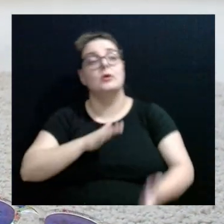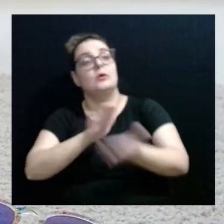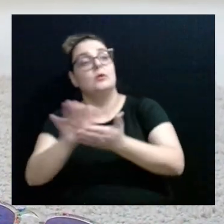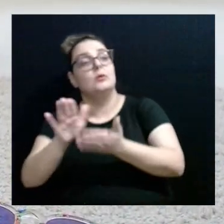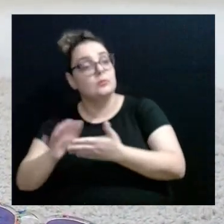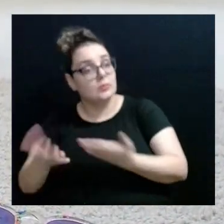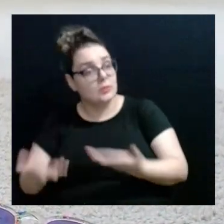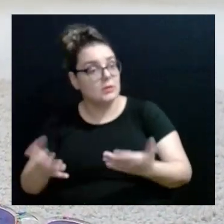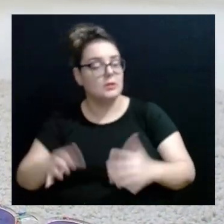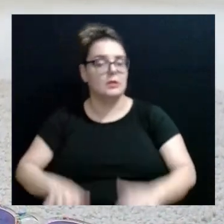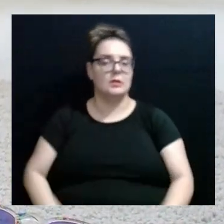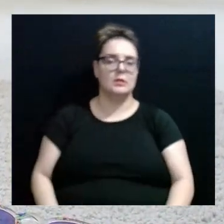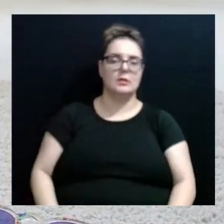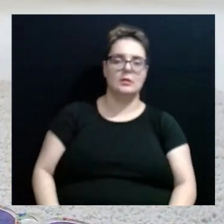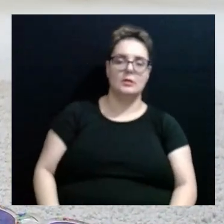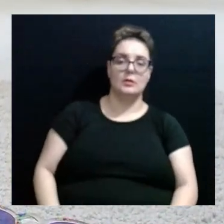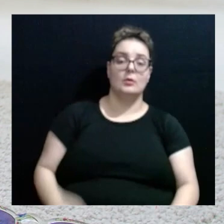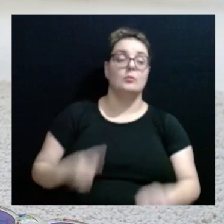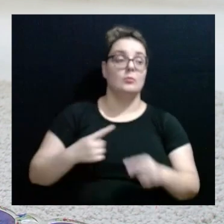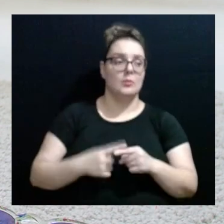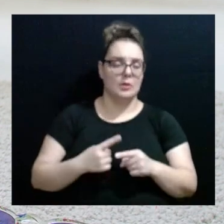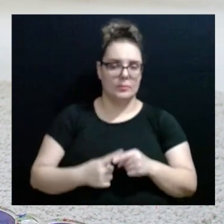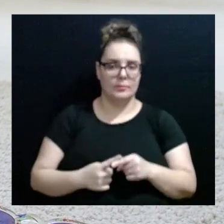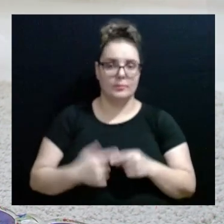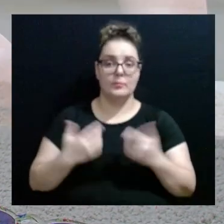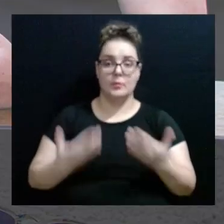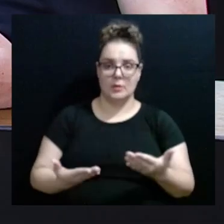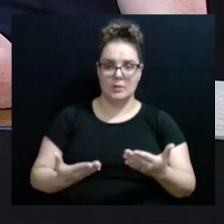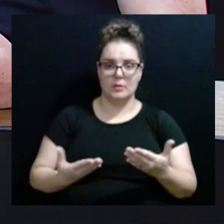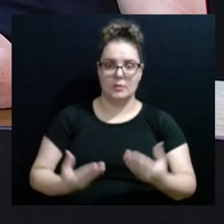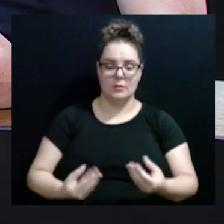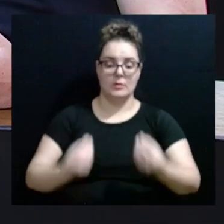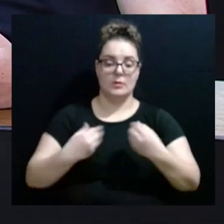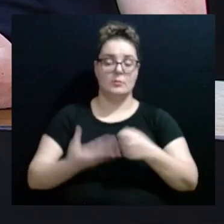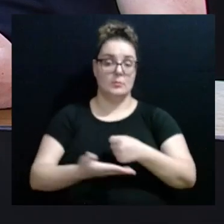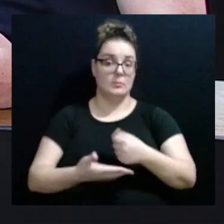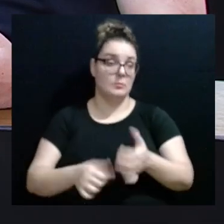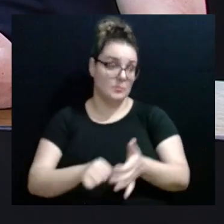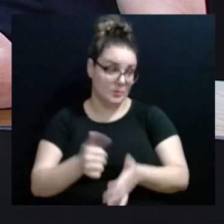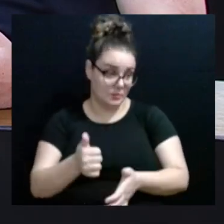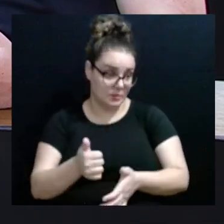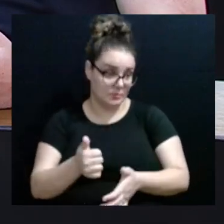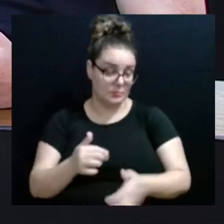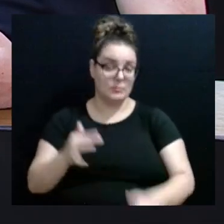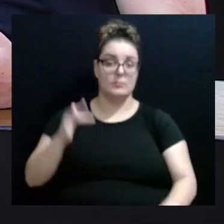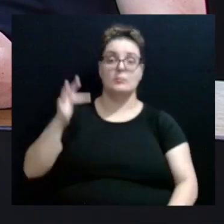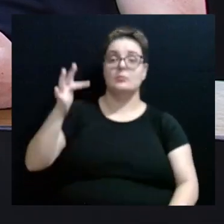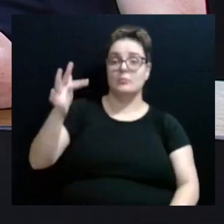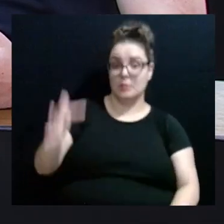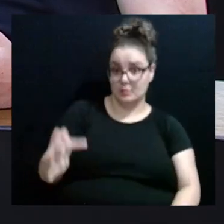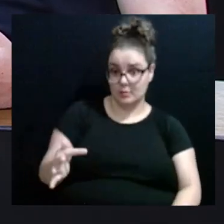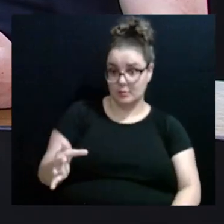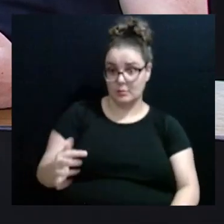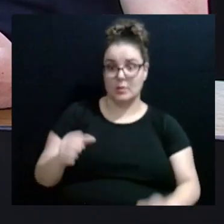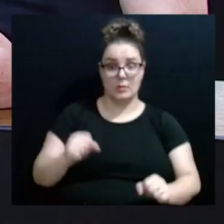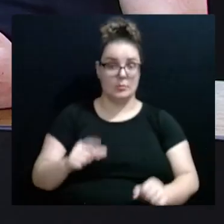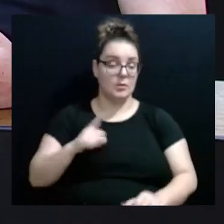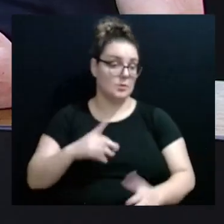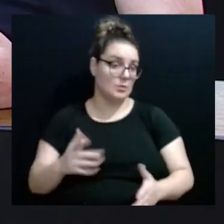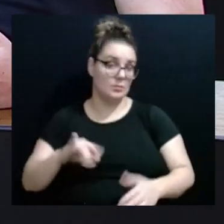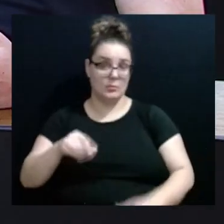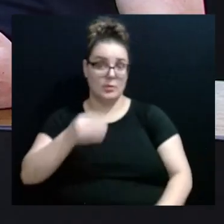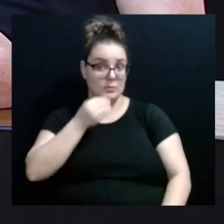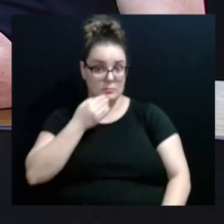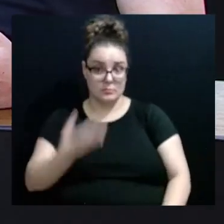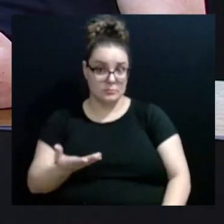né, o quanto eu gastei, né, por quê? Porque isso vai te dar uma base. Primeiro, para futuras, né? Você pode